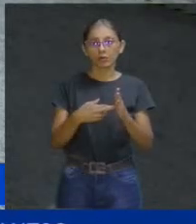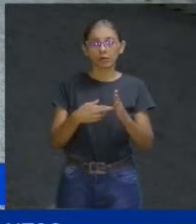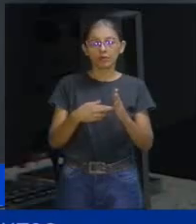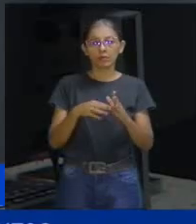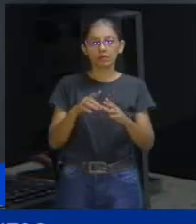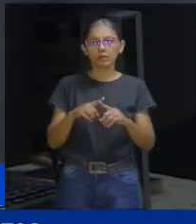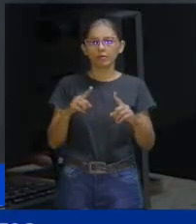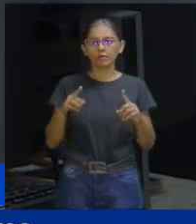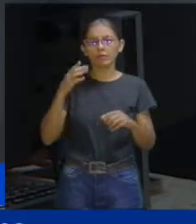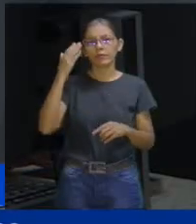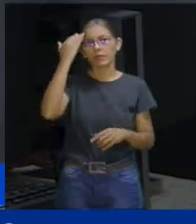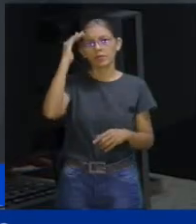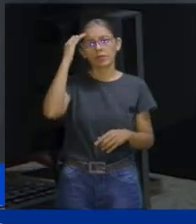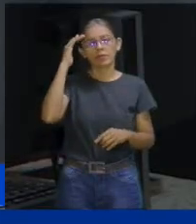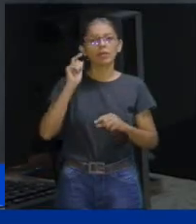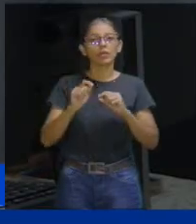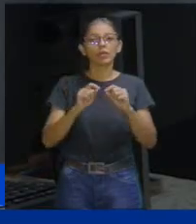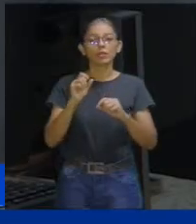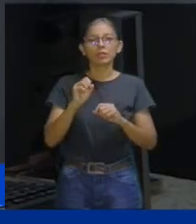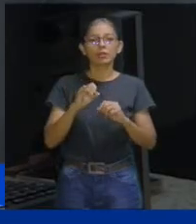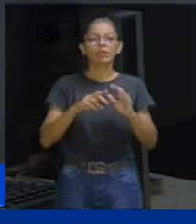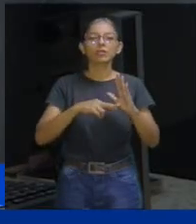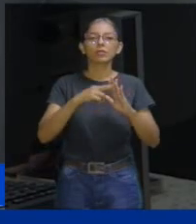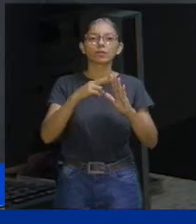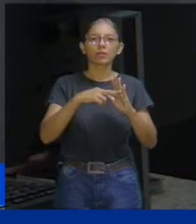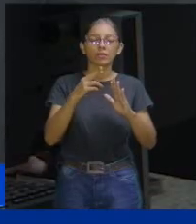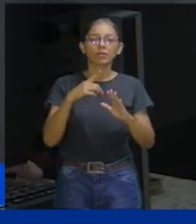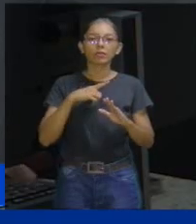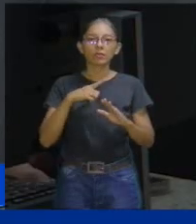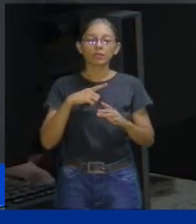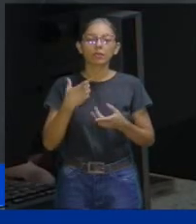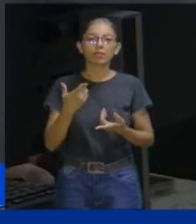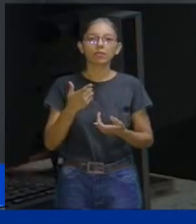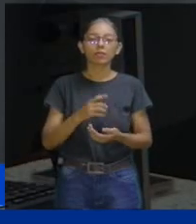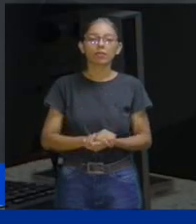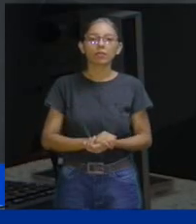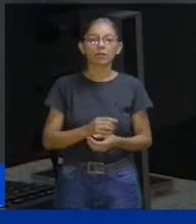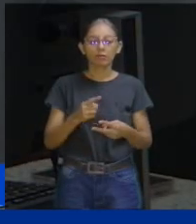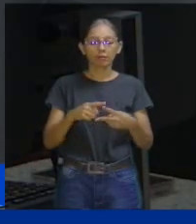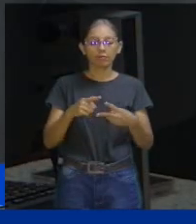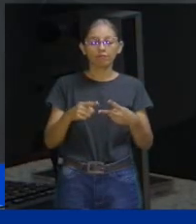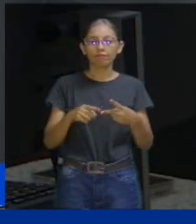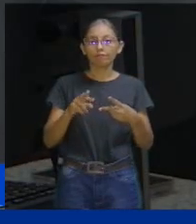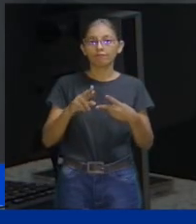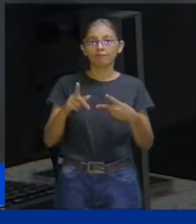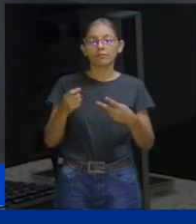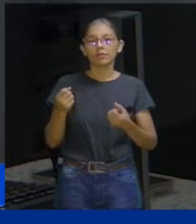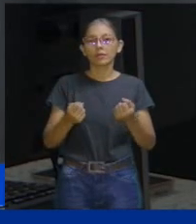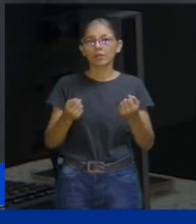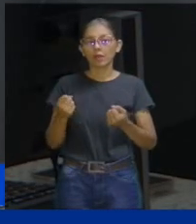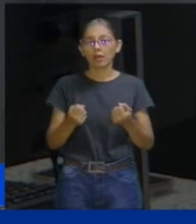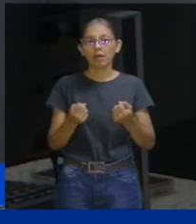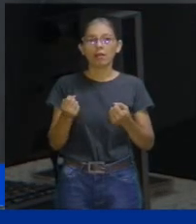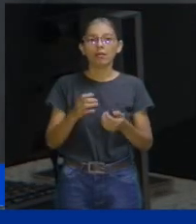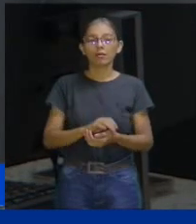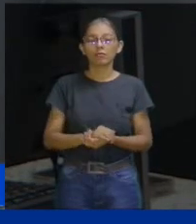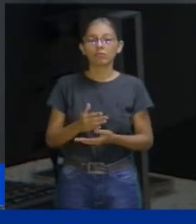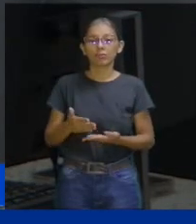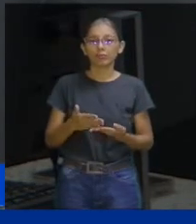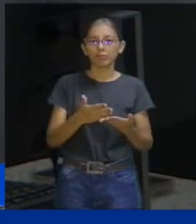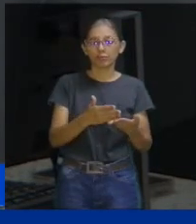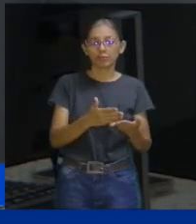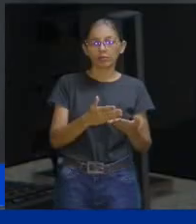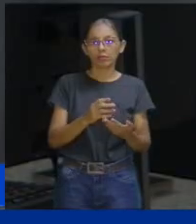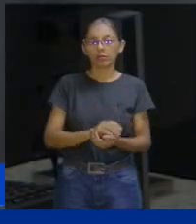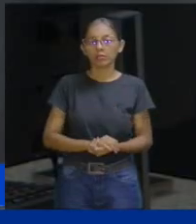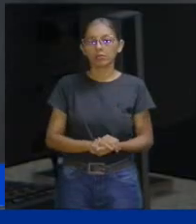quando se foi colocado nessa resolução, veículos automotores fizeram uma limitação de veículos terrestres. Nós temos que levar em consideração